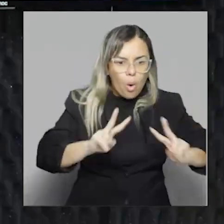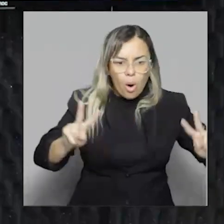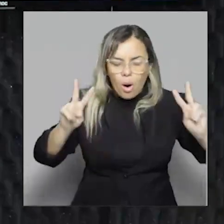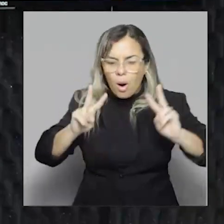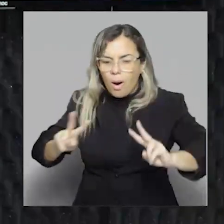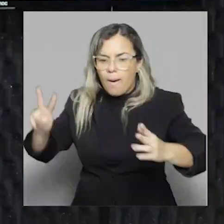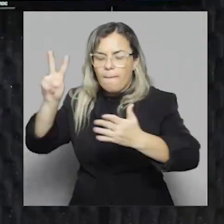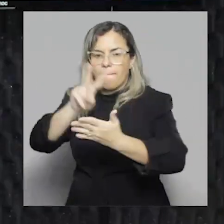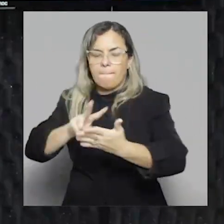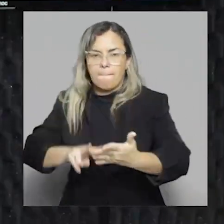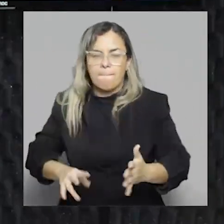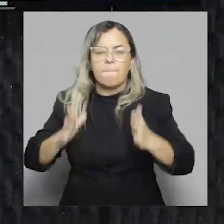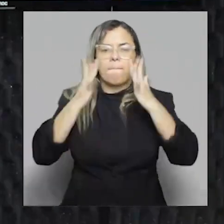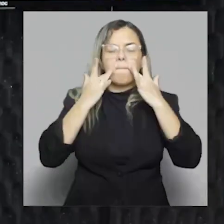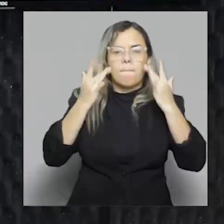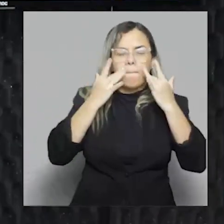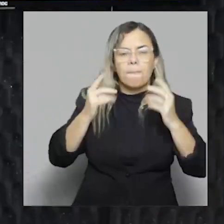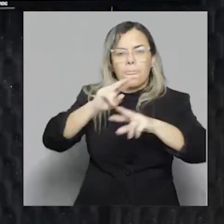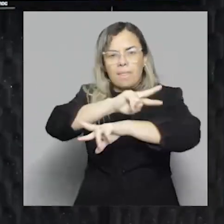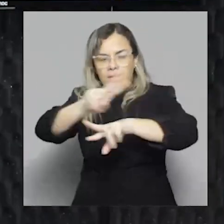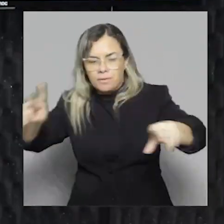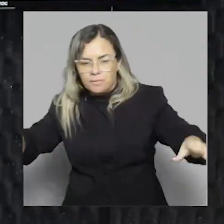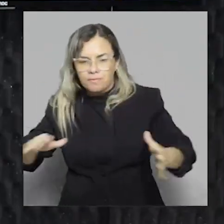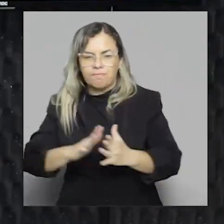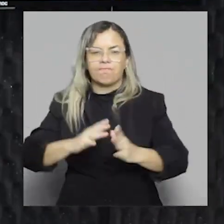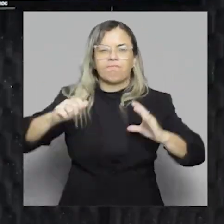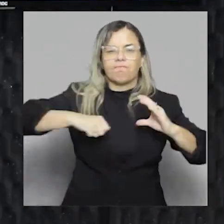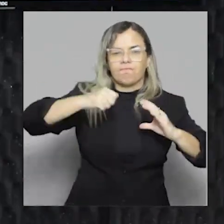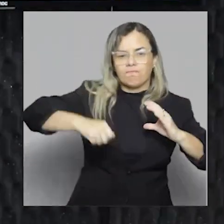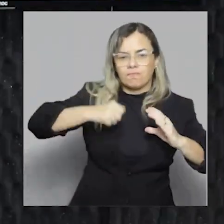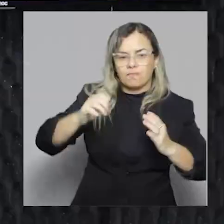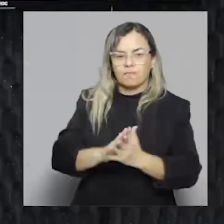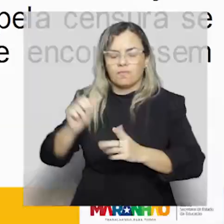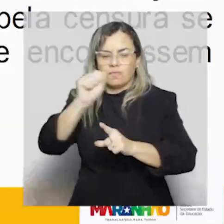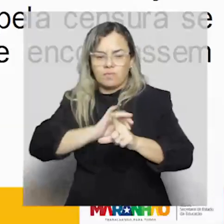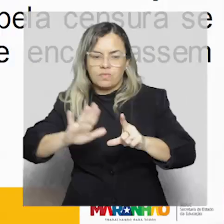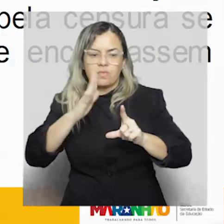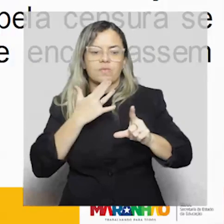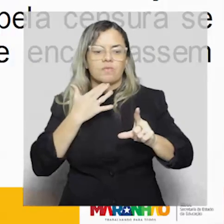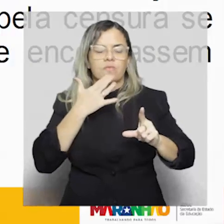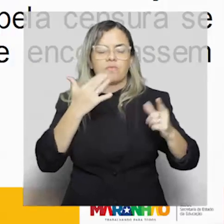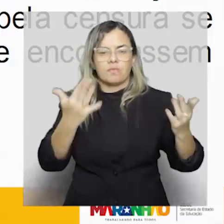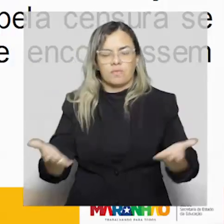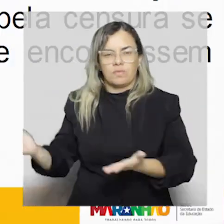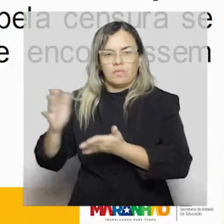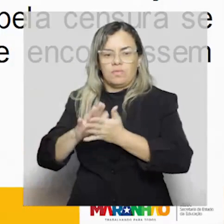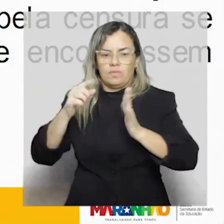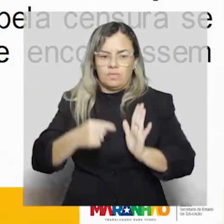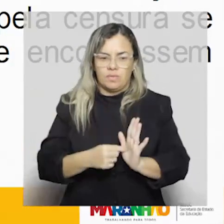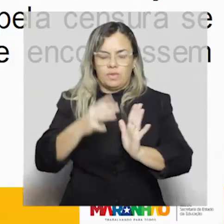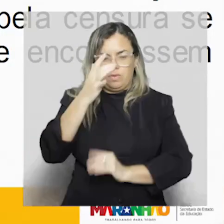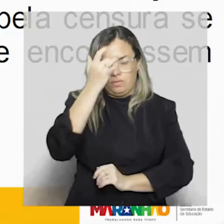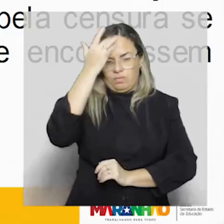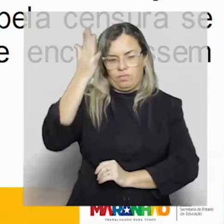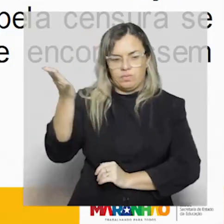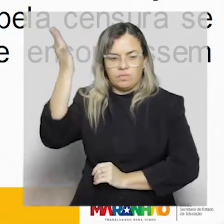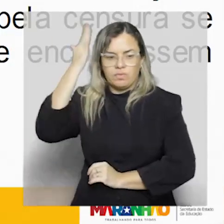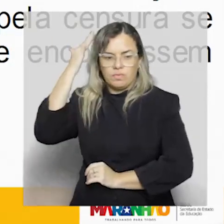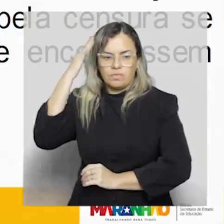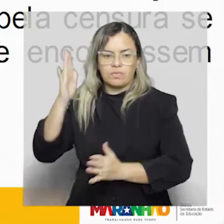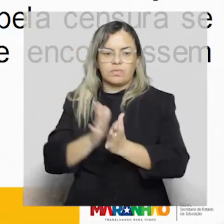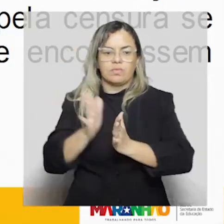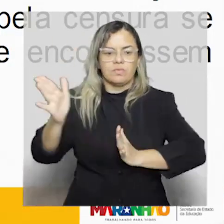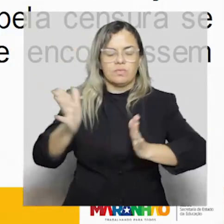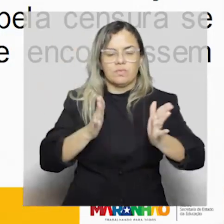obras, nós já falamos isso em diversos vídeos da plataforma. Aí ele coloca a seguinte situação, facilitando a nossa compreensão. Durante